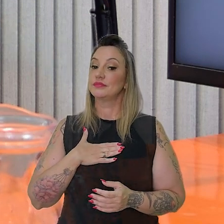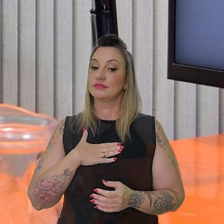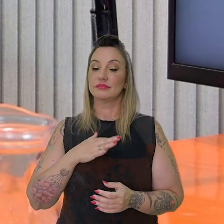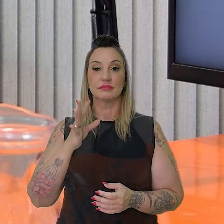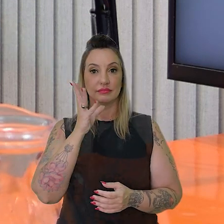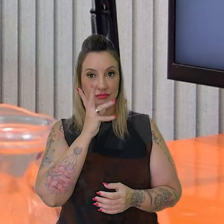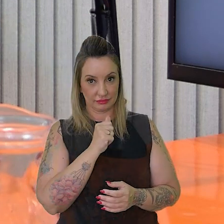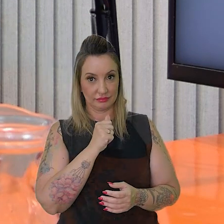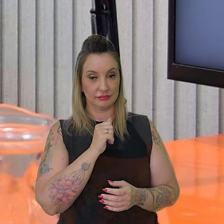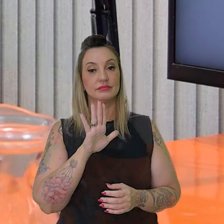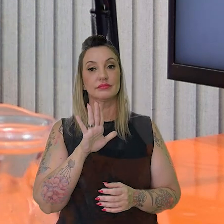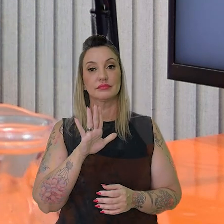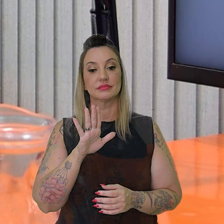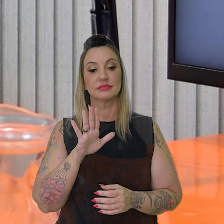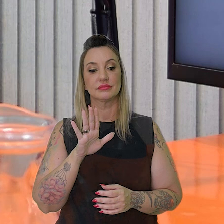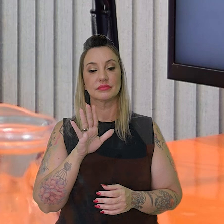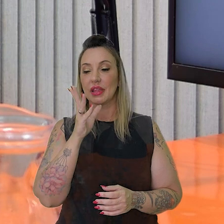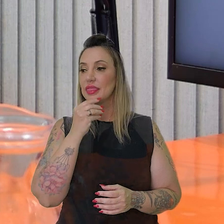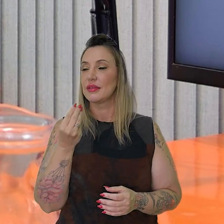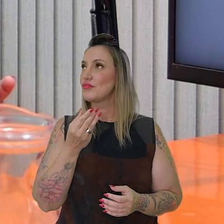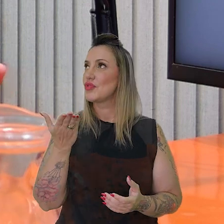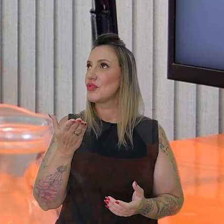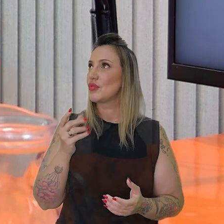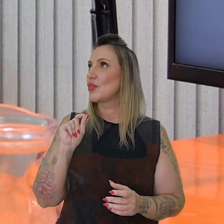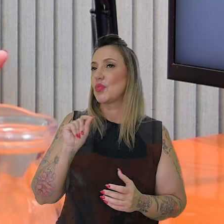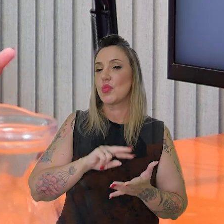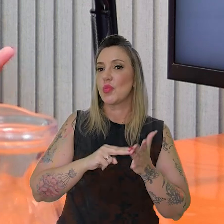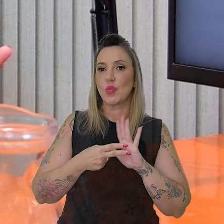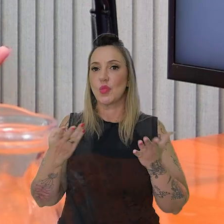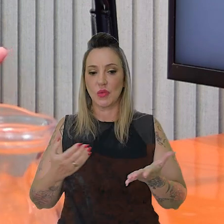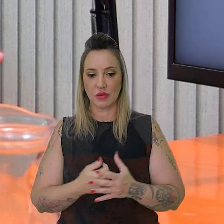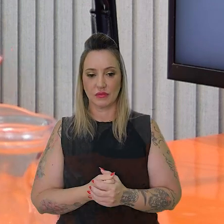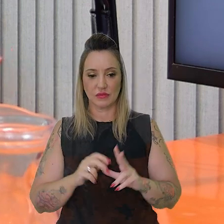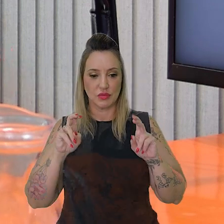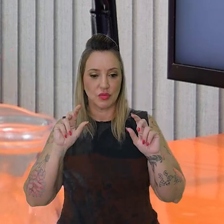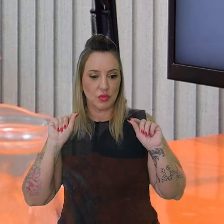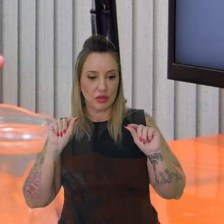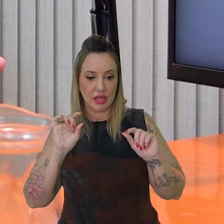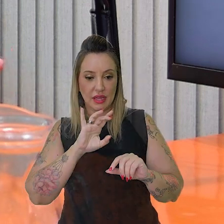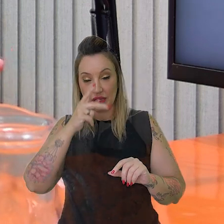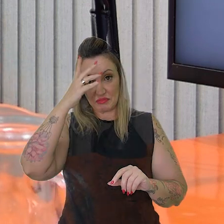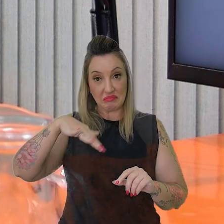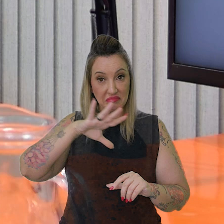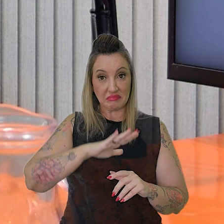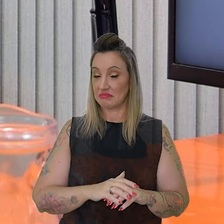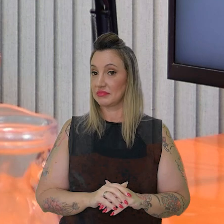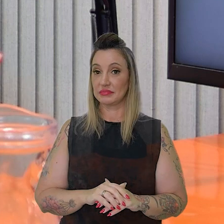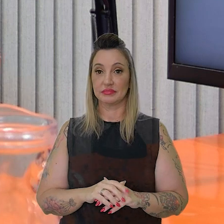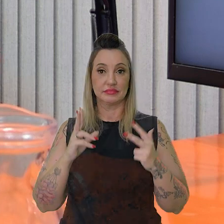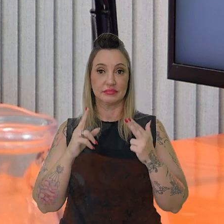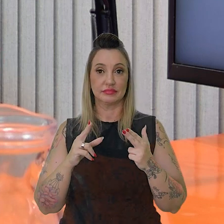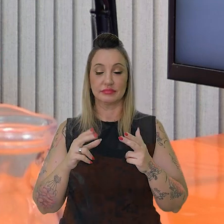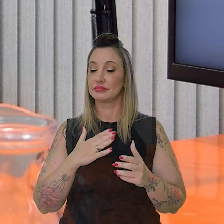eu eu demorei mas a gente fala Demorou também em que sentido porque eu acho que tá tudo no seu tempo é tá